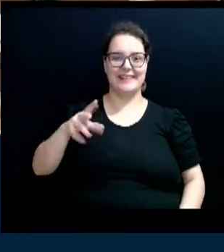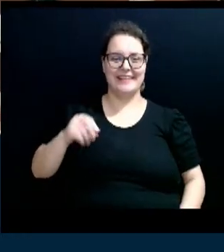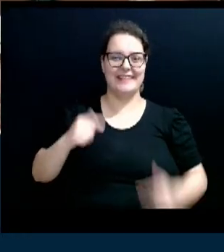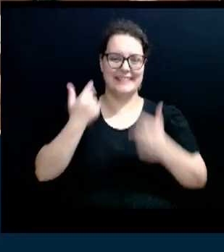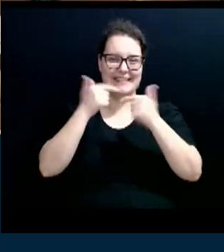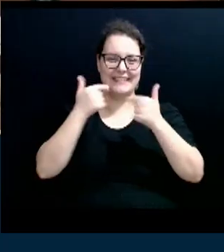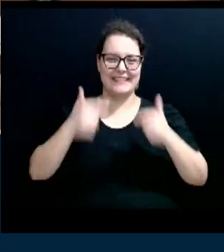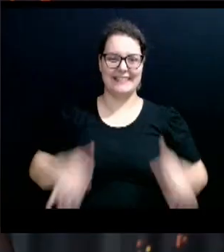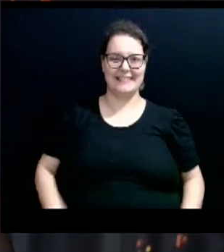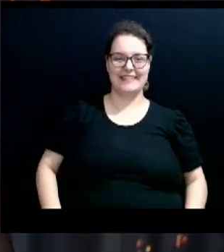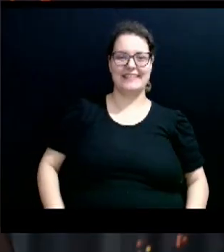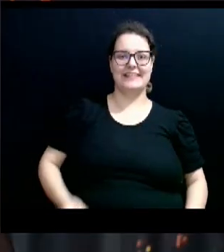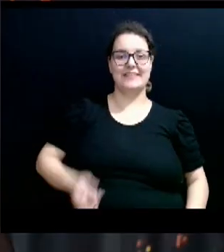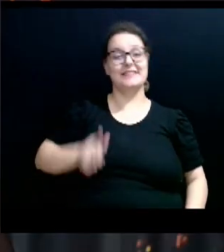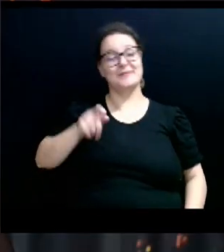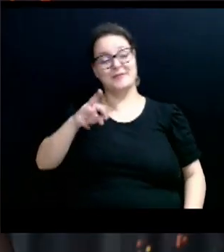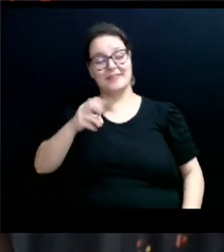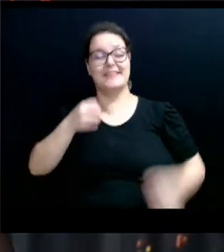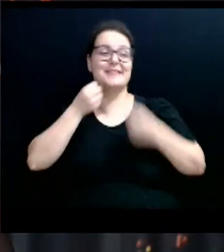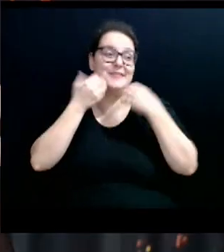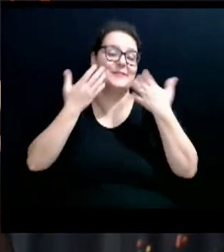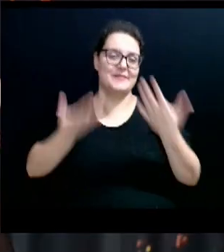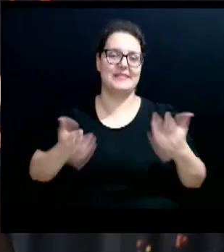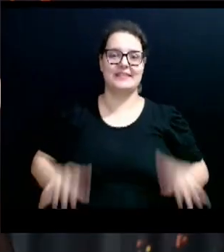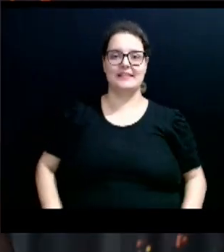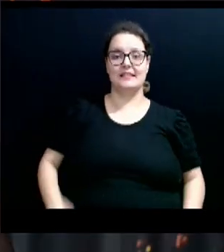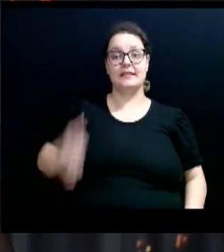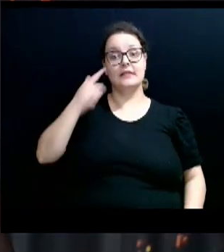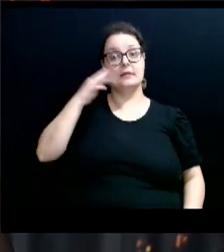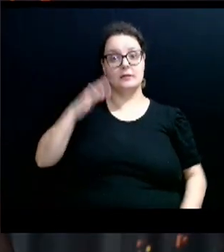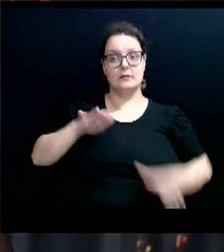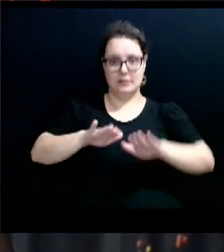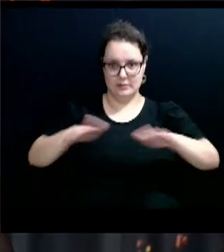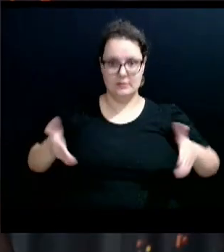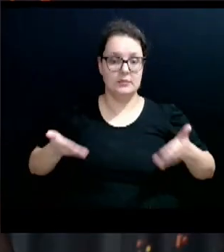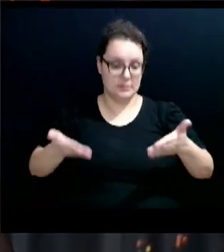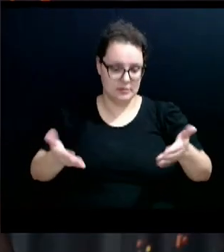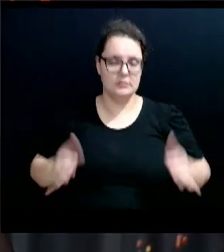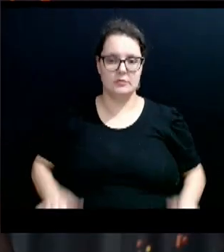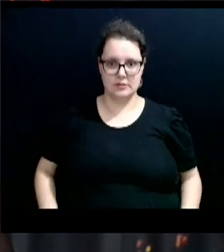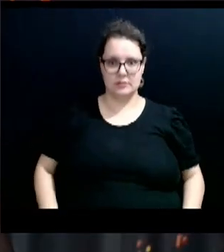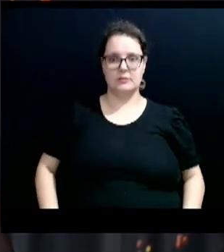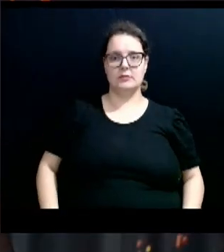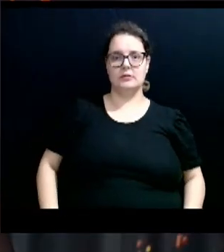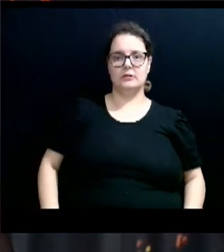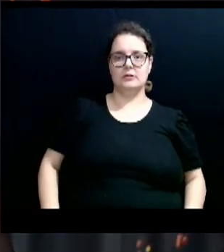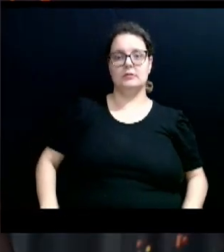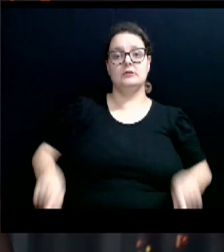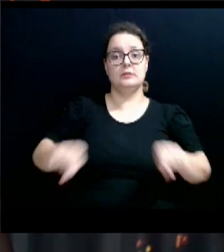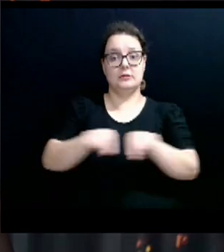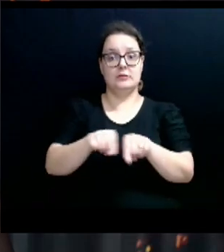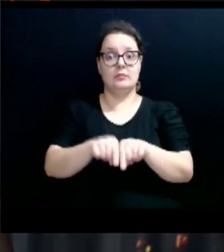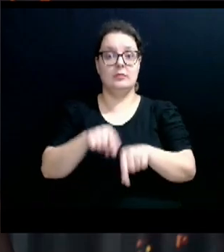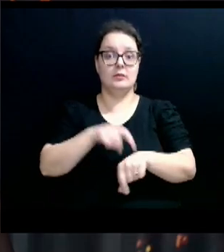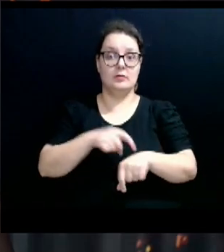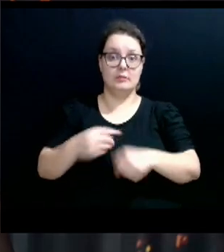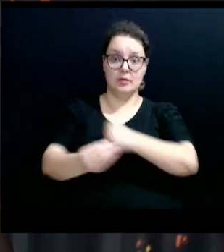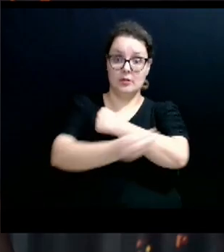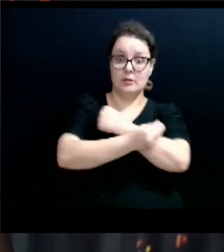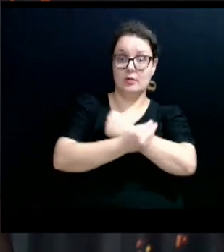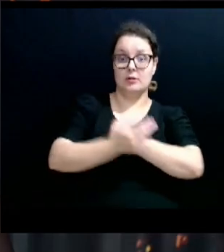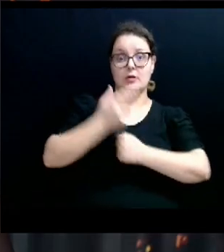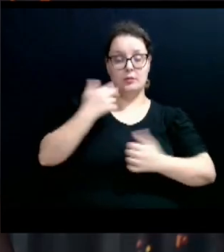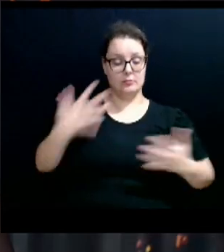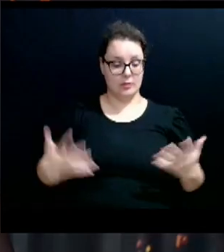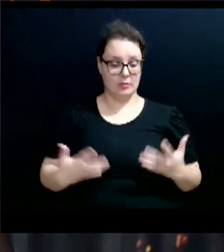bem. Então, pensando nessa mesa posta, né? Que também é o nosso momento de autocuidado, de nutrição e tudo